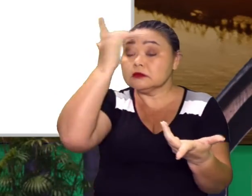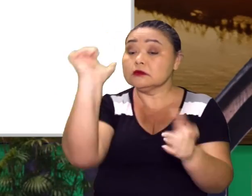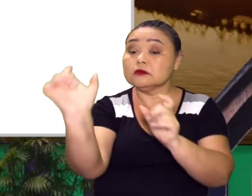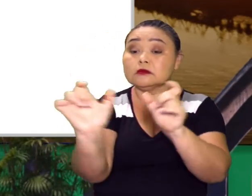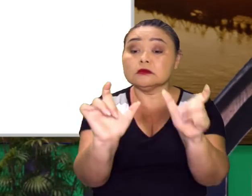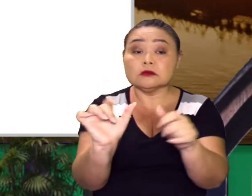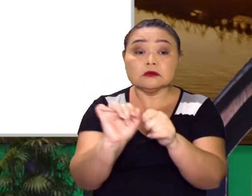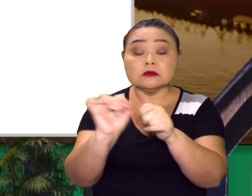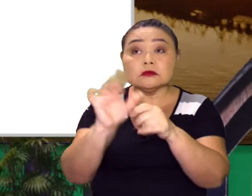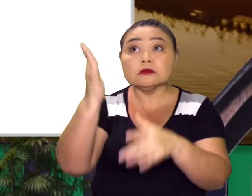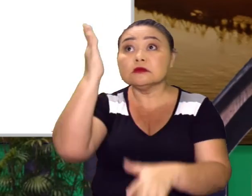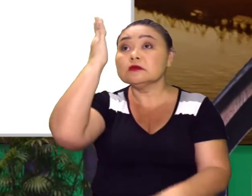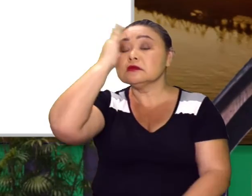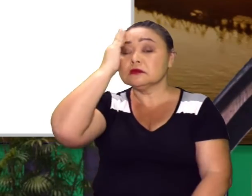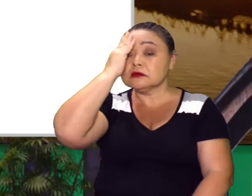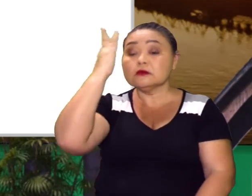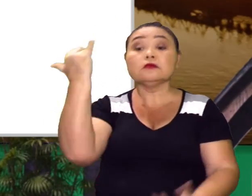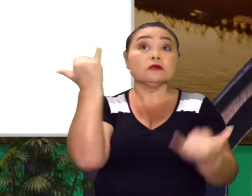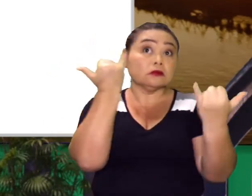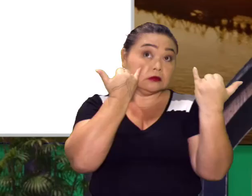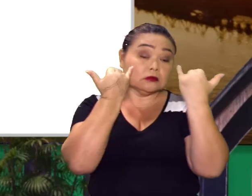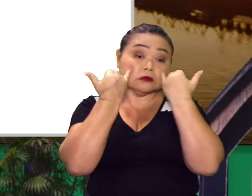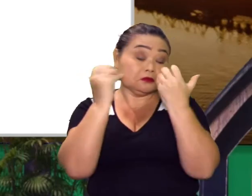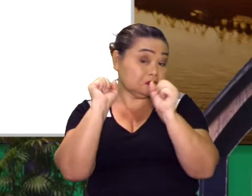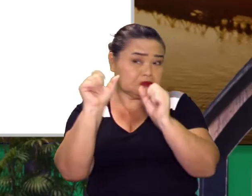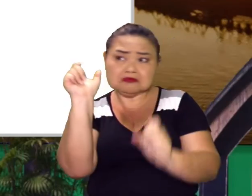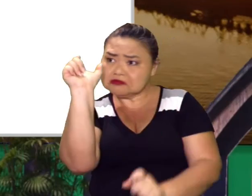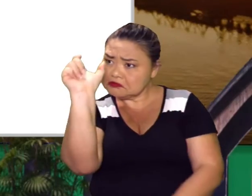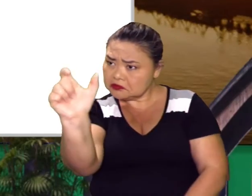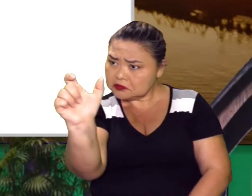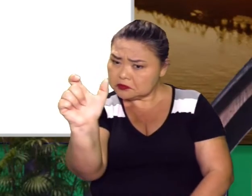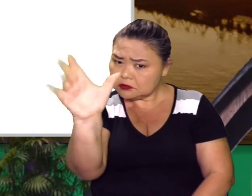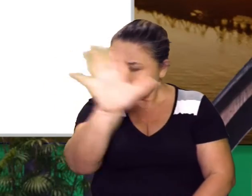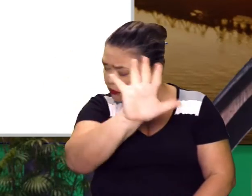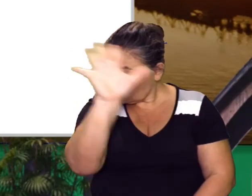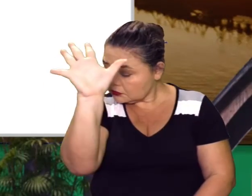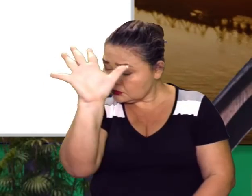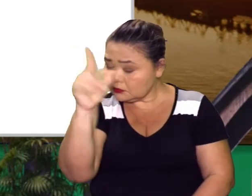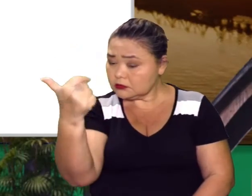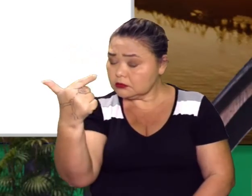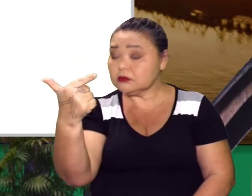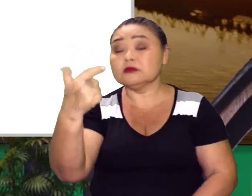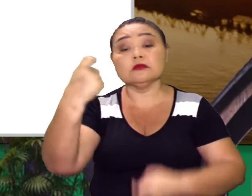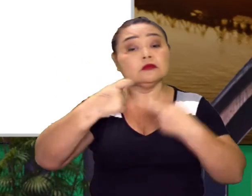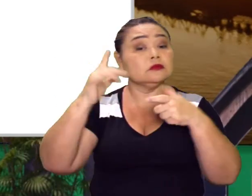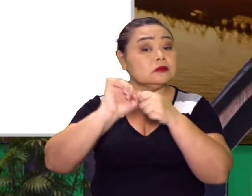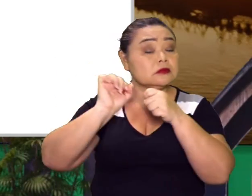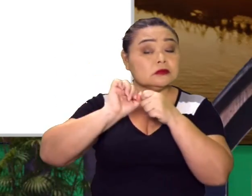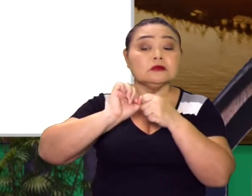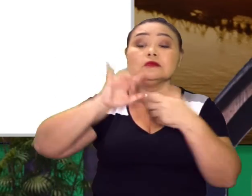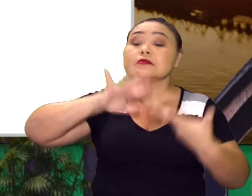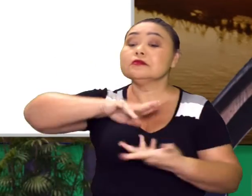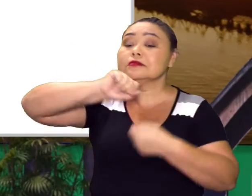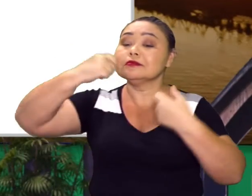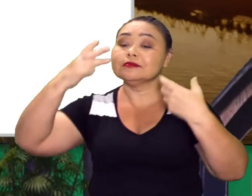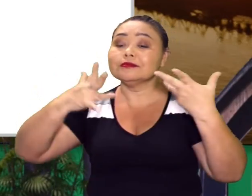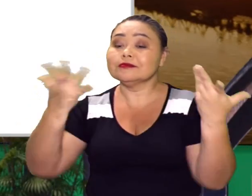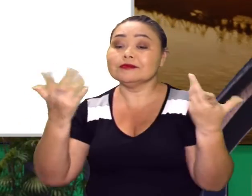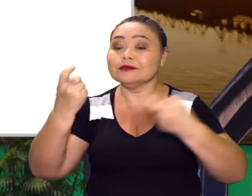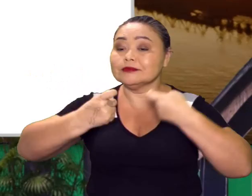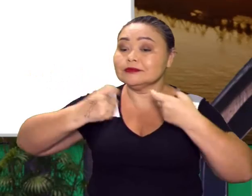palavra que ele vai compreender a informação. Então ele pode colocar lá a palavra Segunda Guerra, Guerra